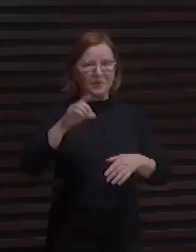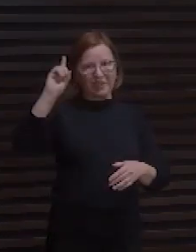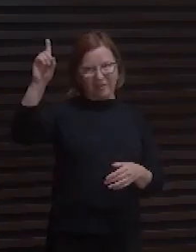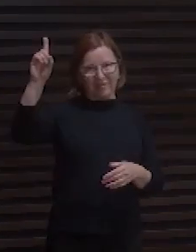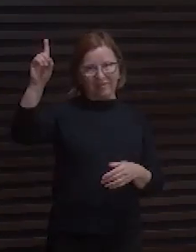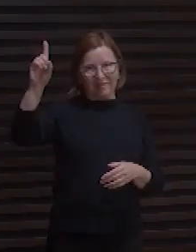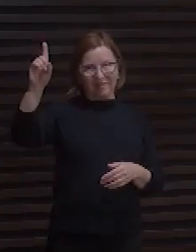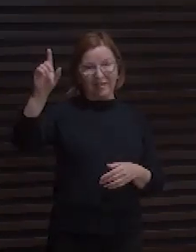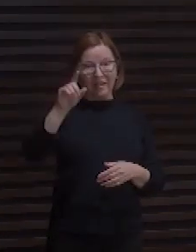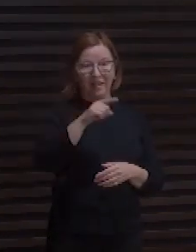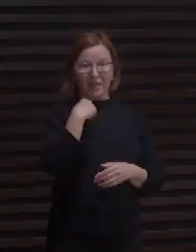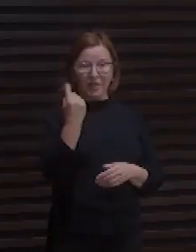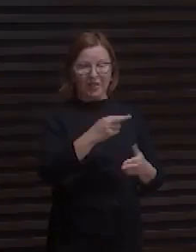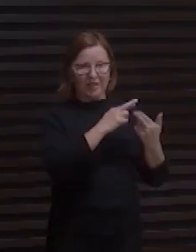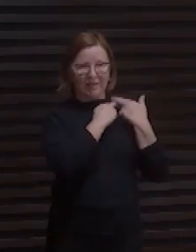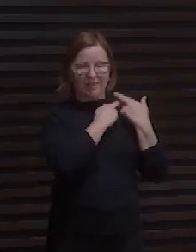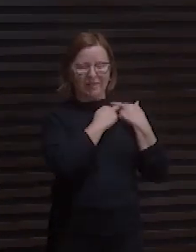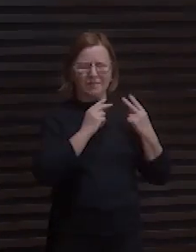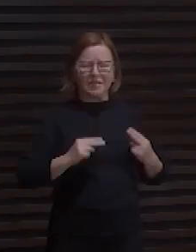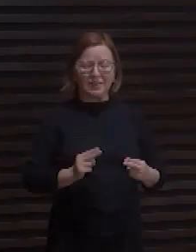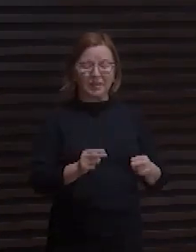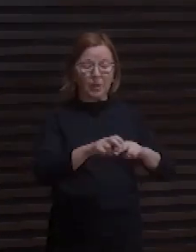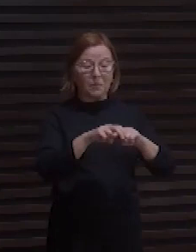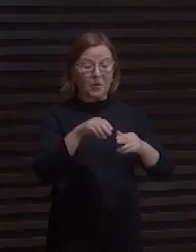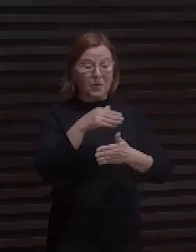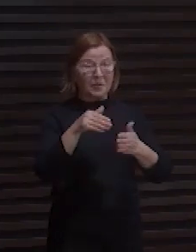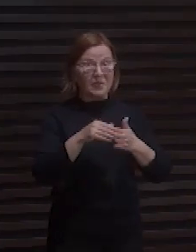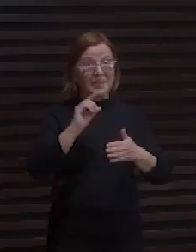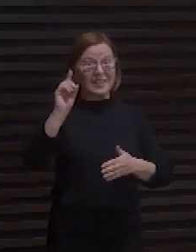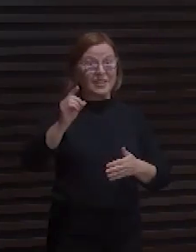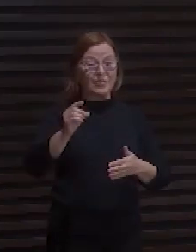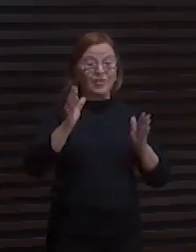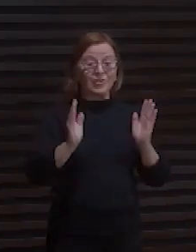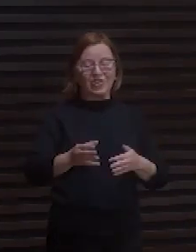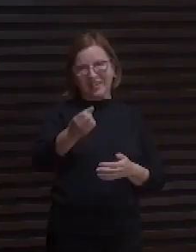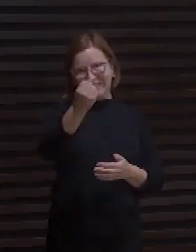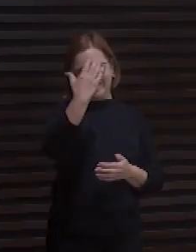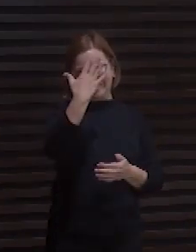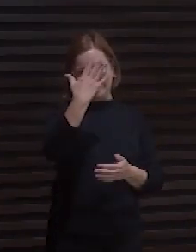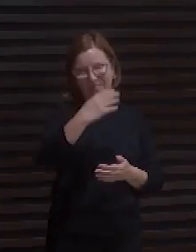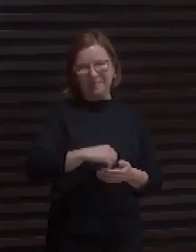somos responsáveis para sempre por tudo que Ele nos revelou.